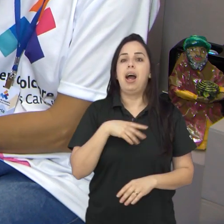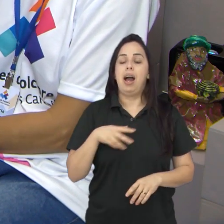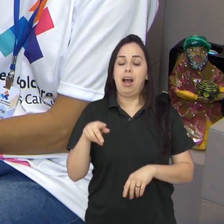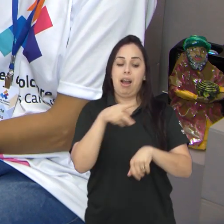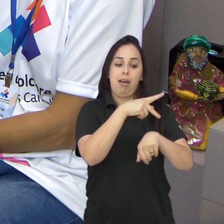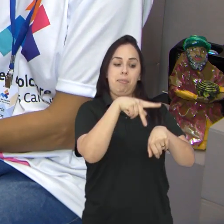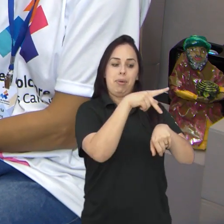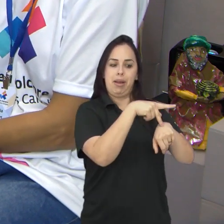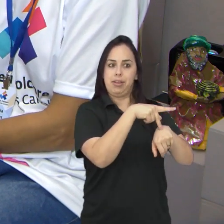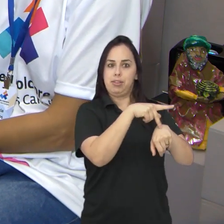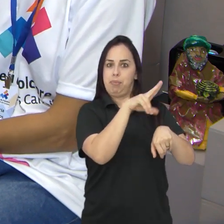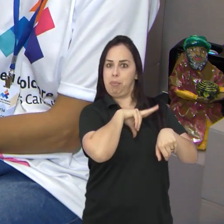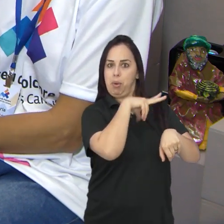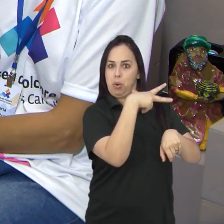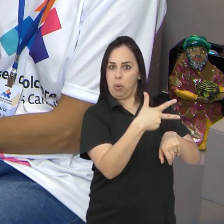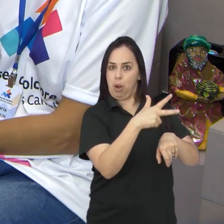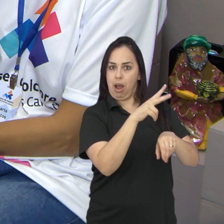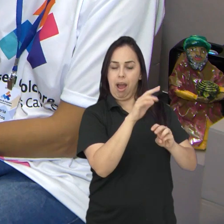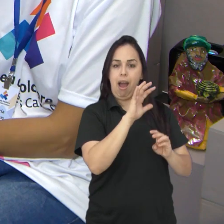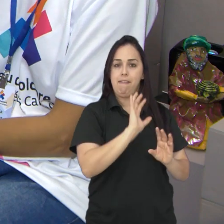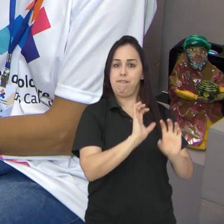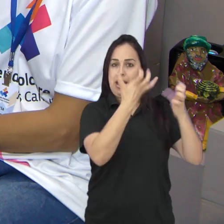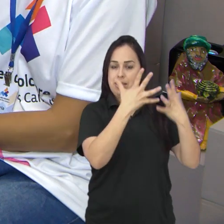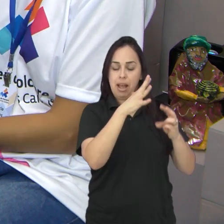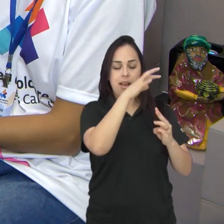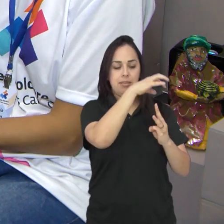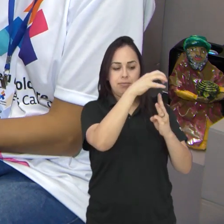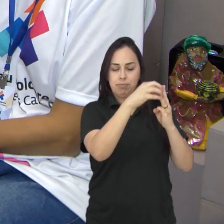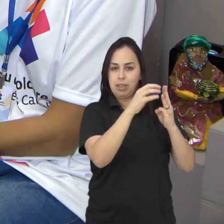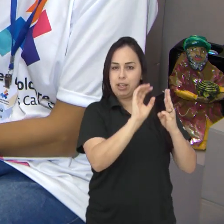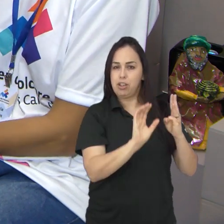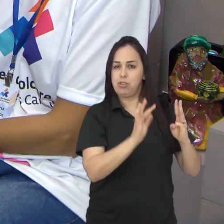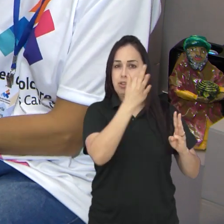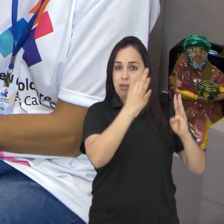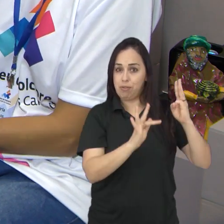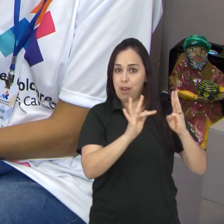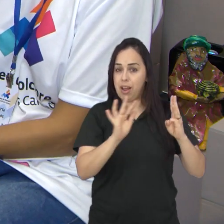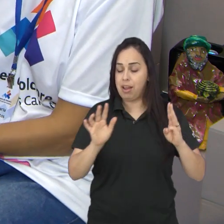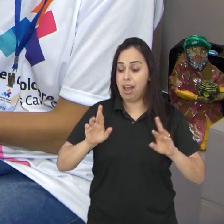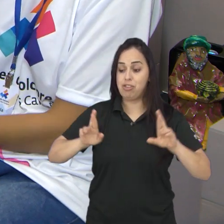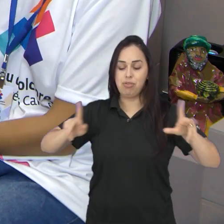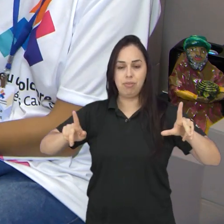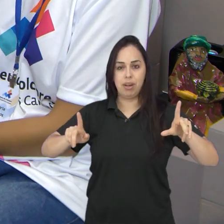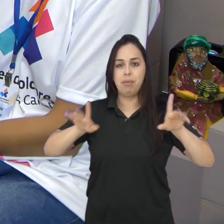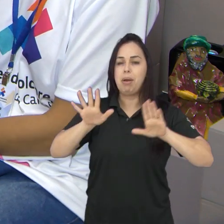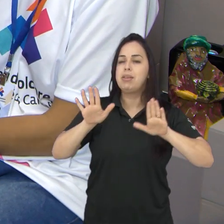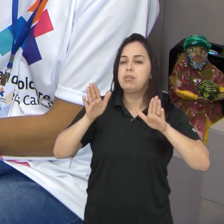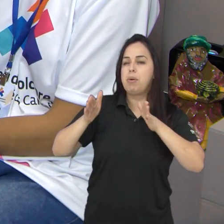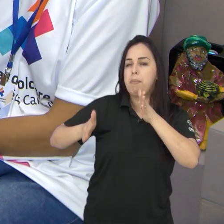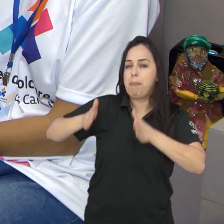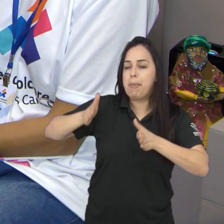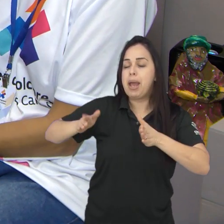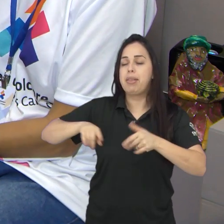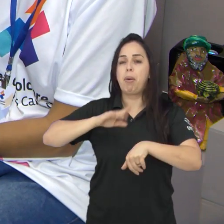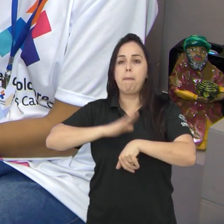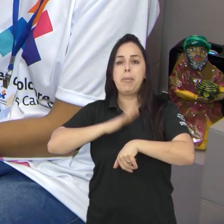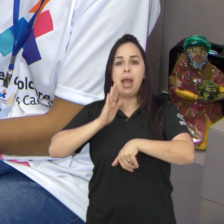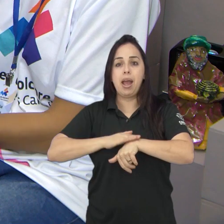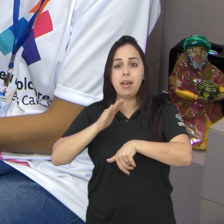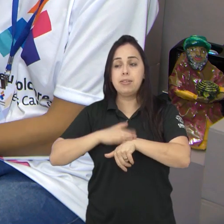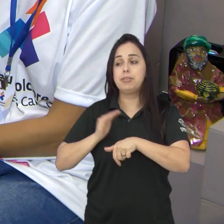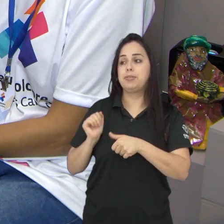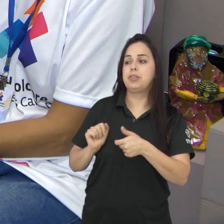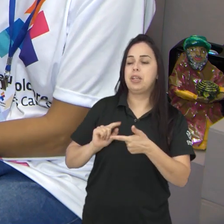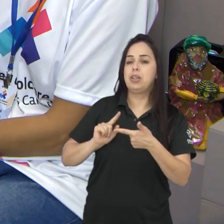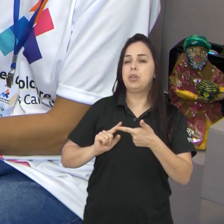Portugal, ela não é igual à Folia de Reis do Brasil, embora o ciclo seja o mesmo. O momento anual